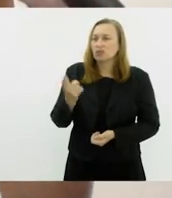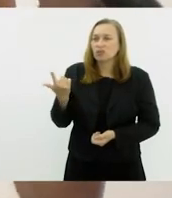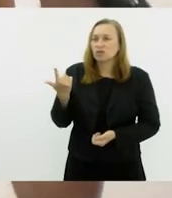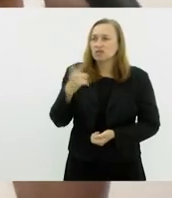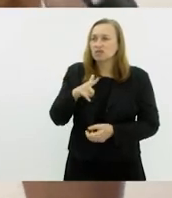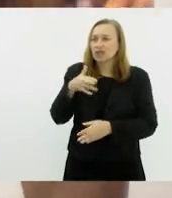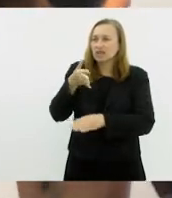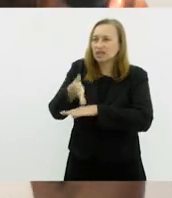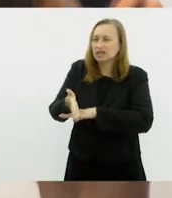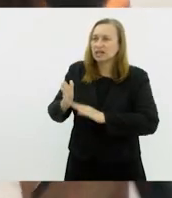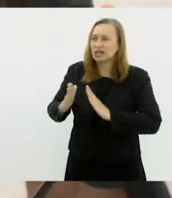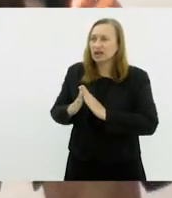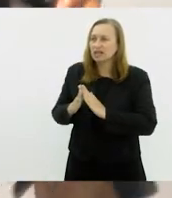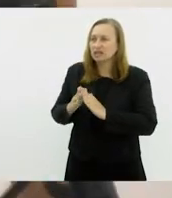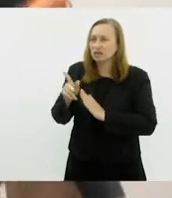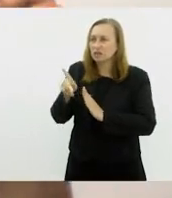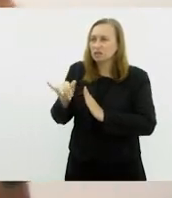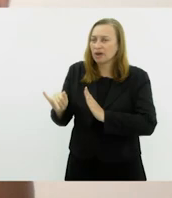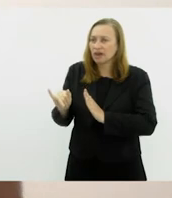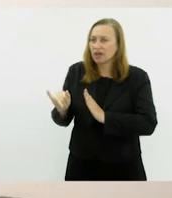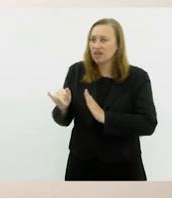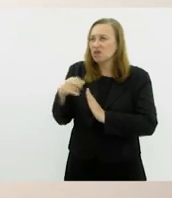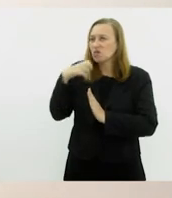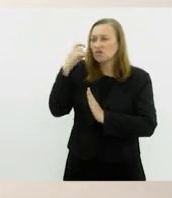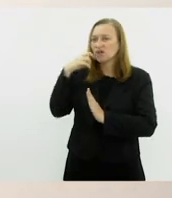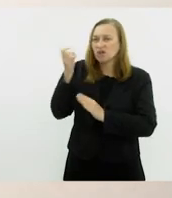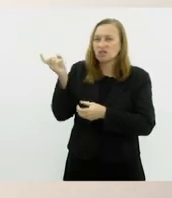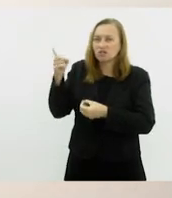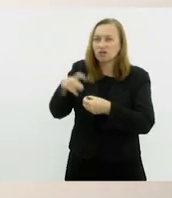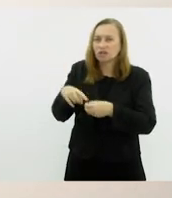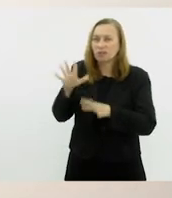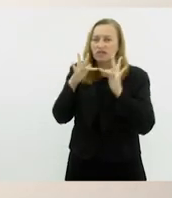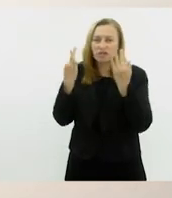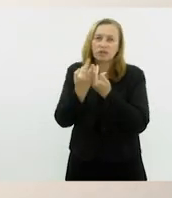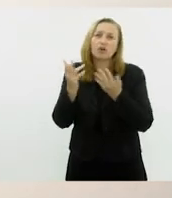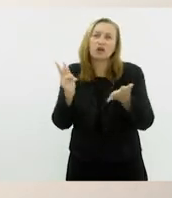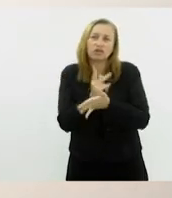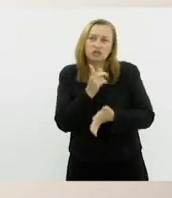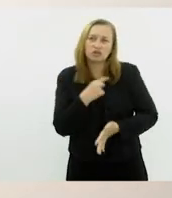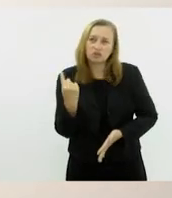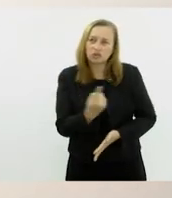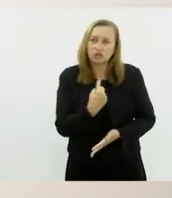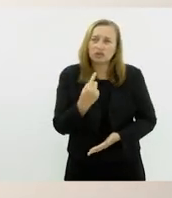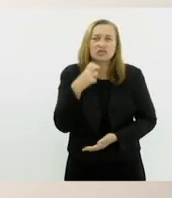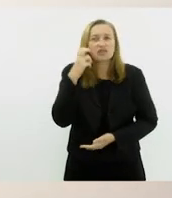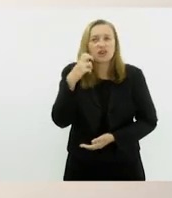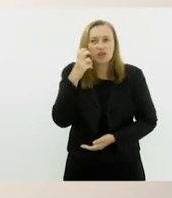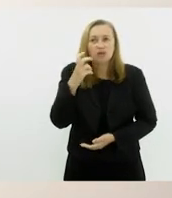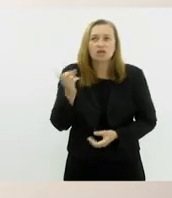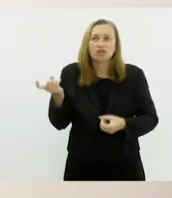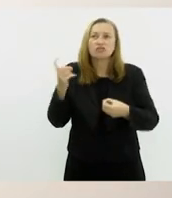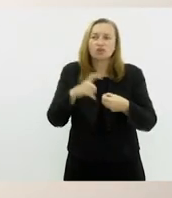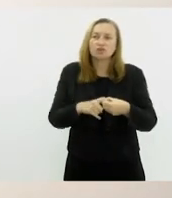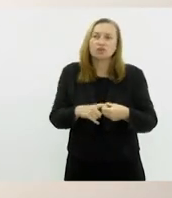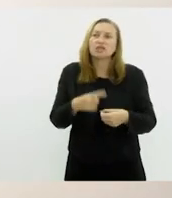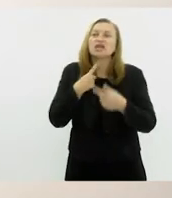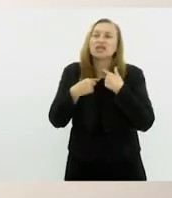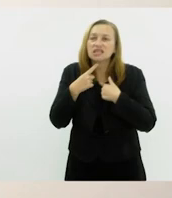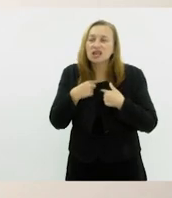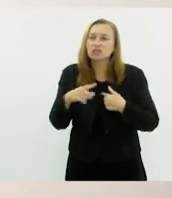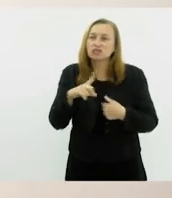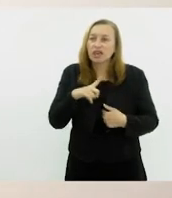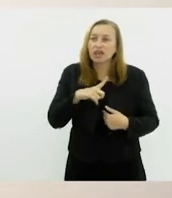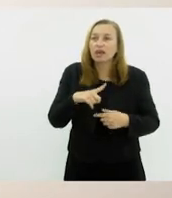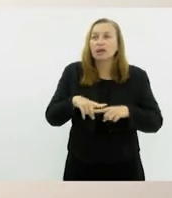não era por vergonha de voltar pra família porque é o que acontece com a gente a gente tem vergonha vontade a gente tem a gente não tem